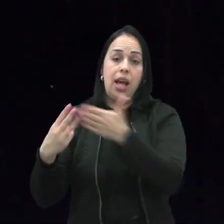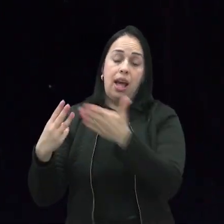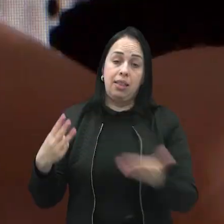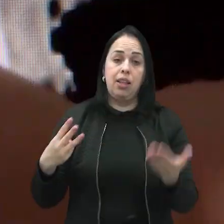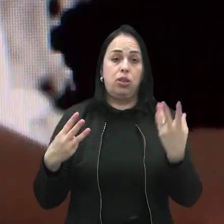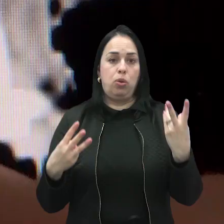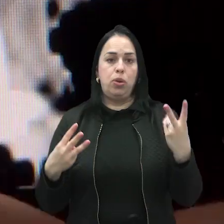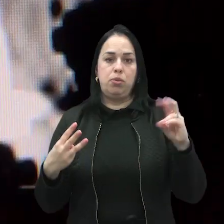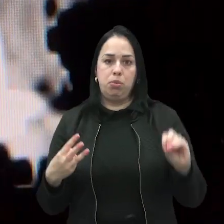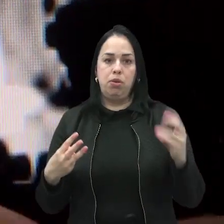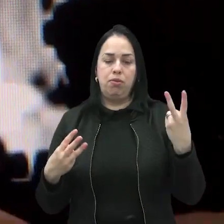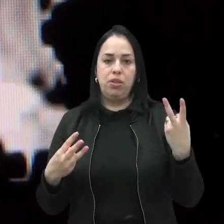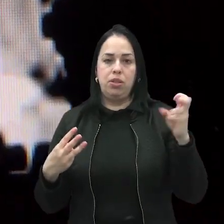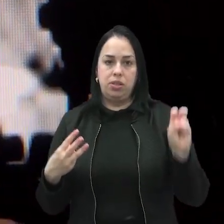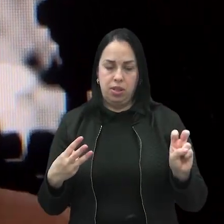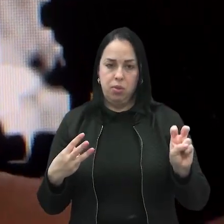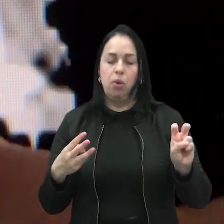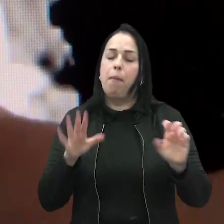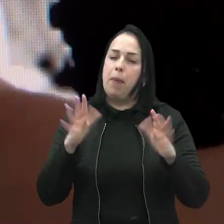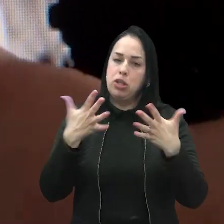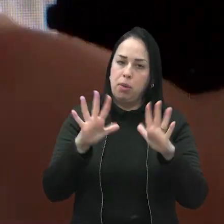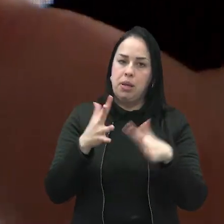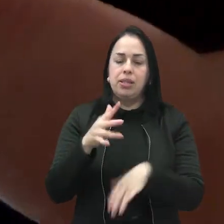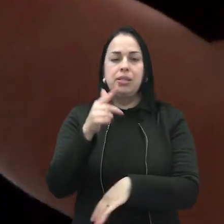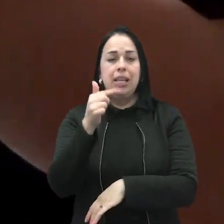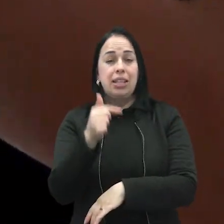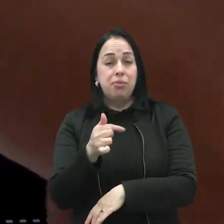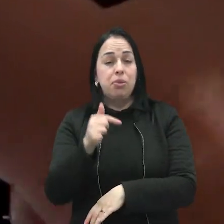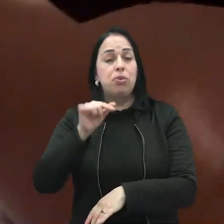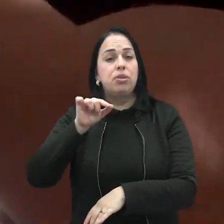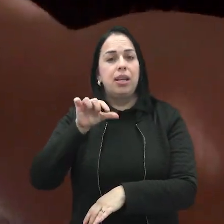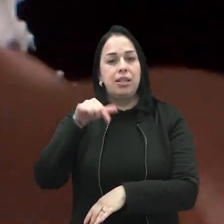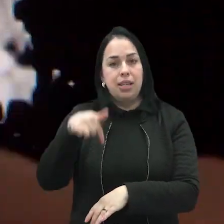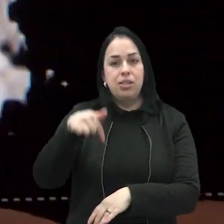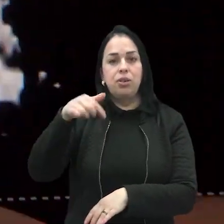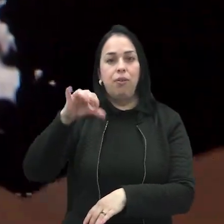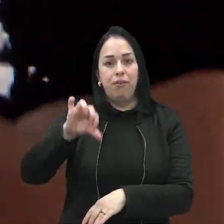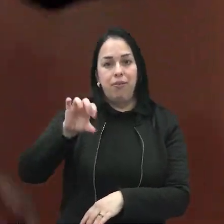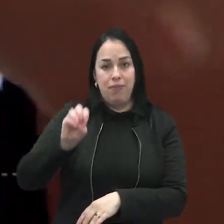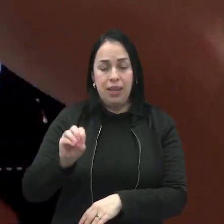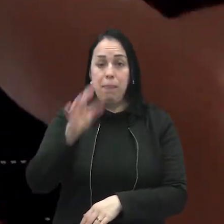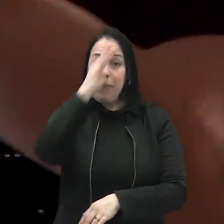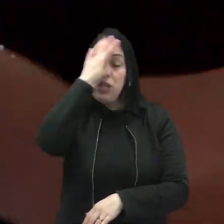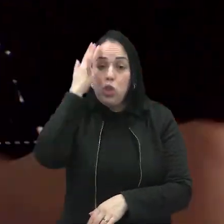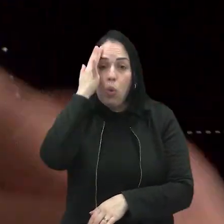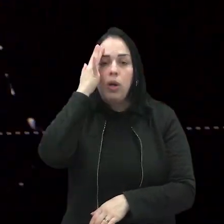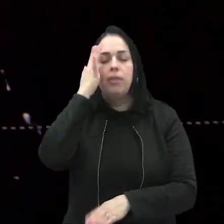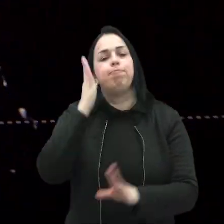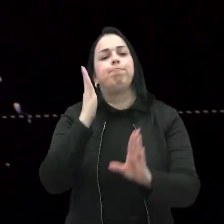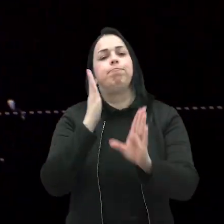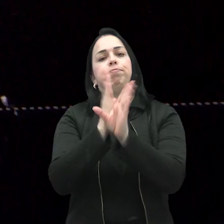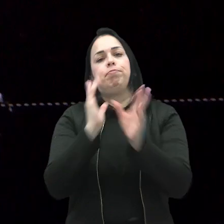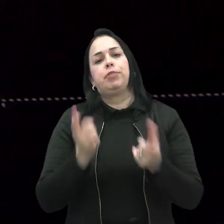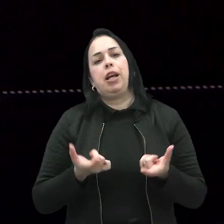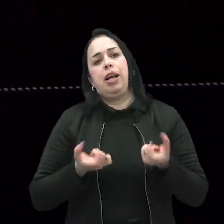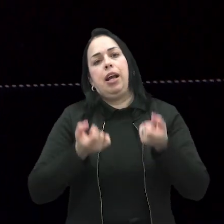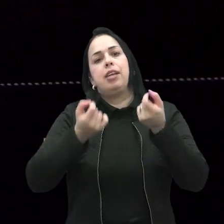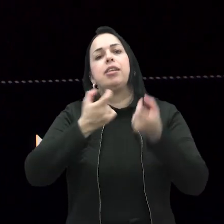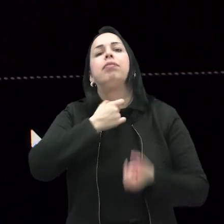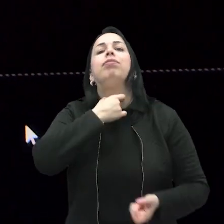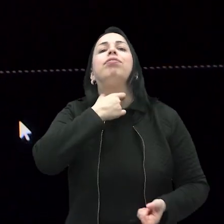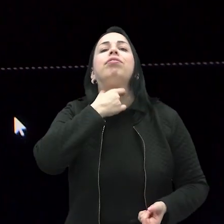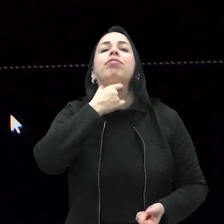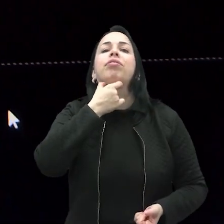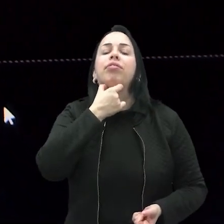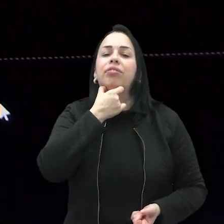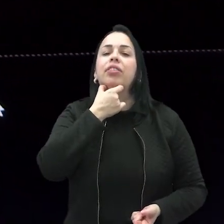2023-2025 estão previstos 7.790 novos casos de câncer de laringe no país, o mais